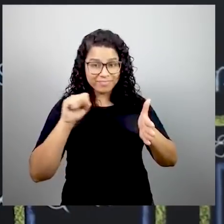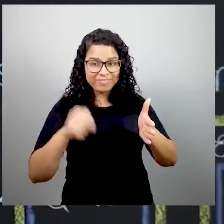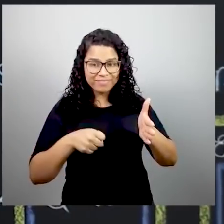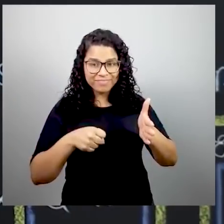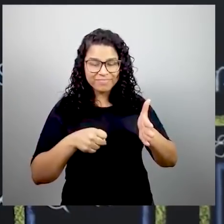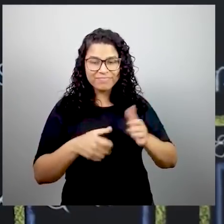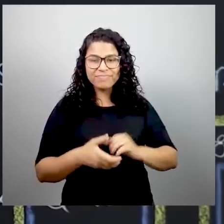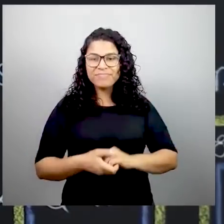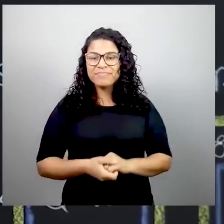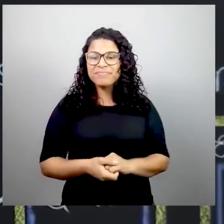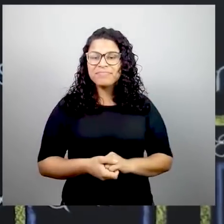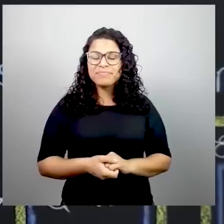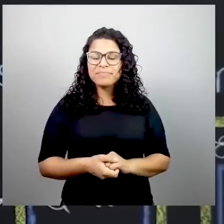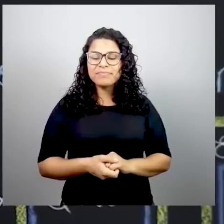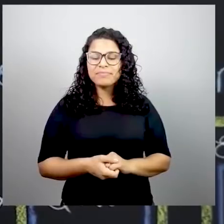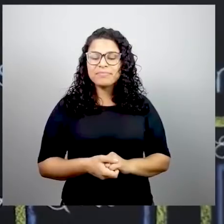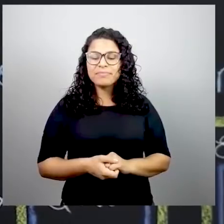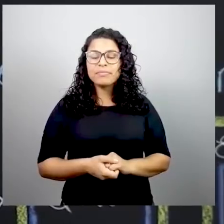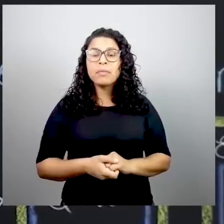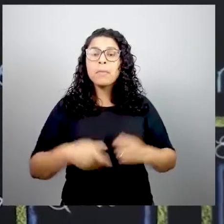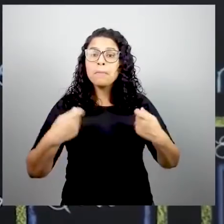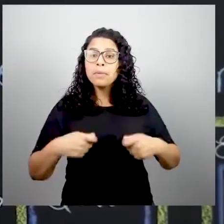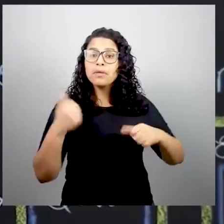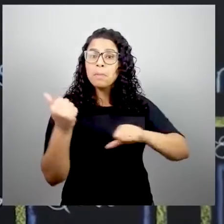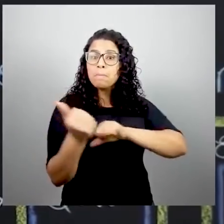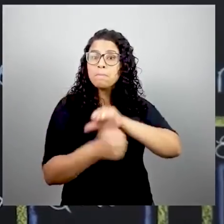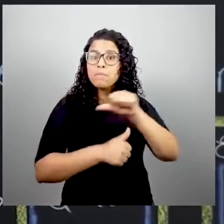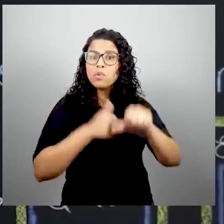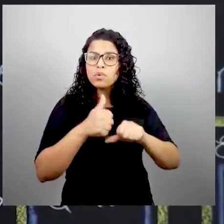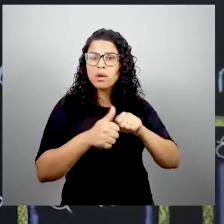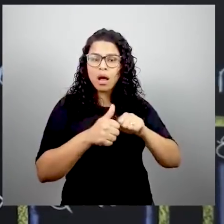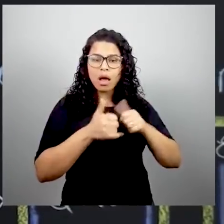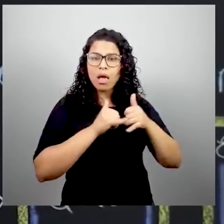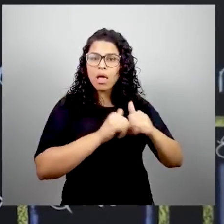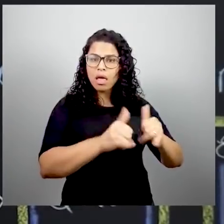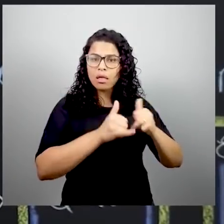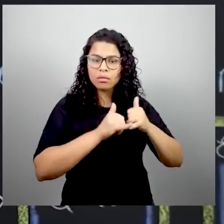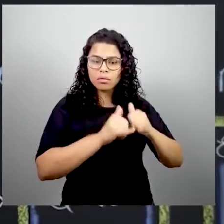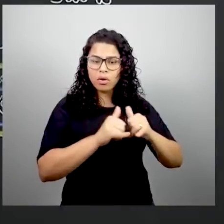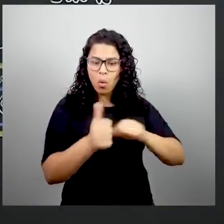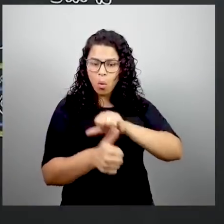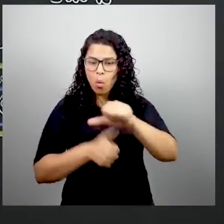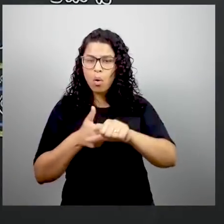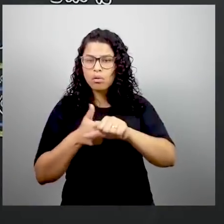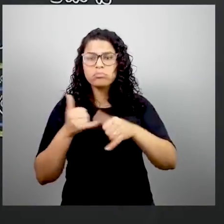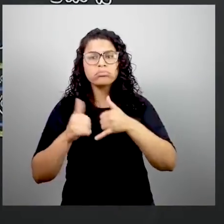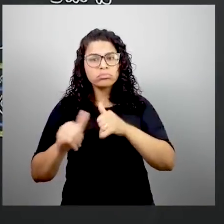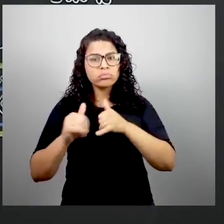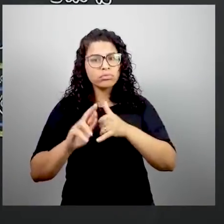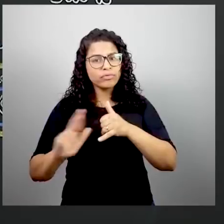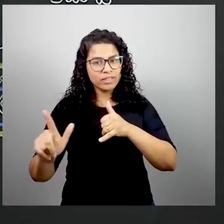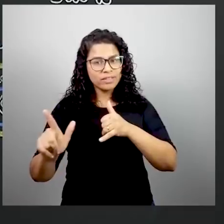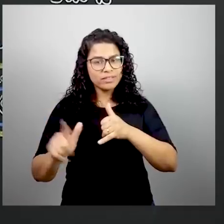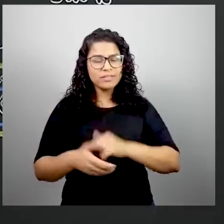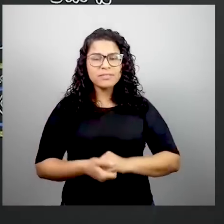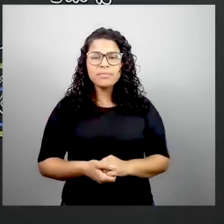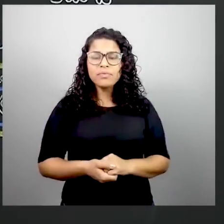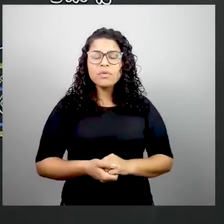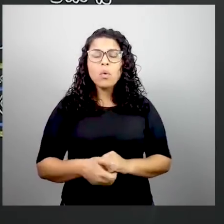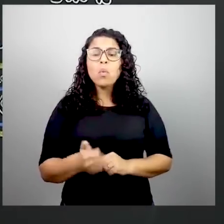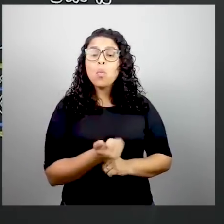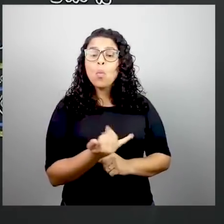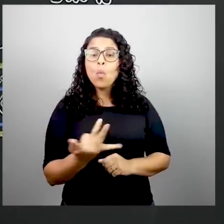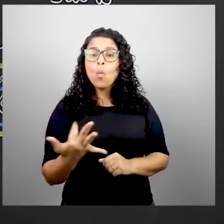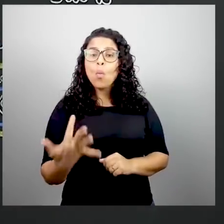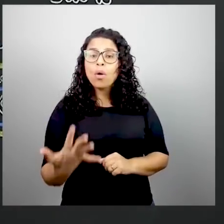maneira geral, tomada, vamos colocar assim. Ele não tem que transformar a energia elétrica em outra coisa. A quantidade